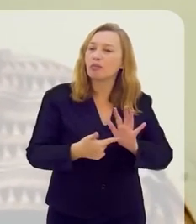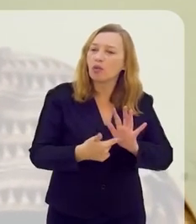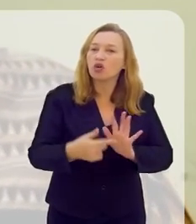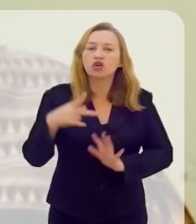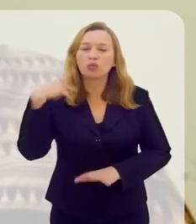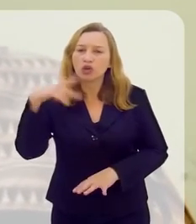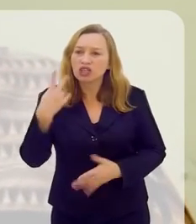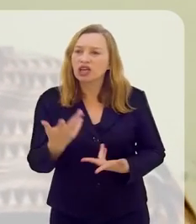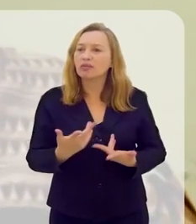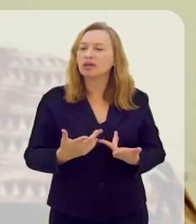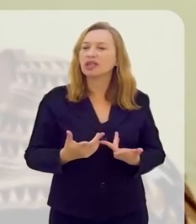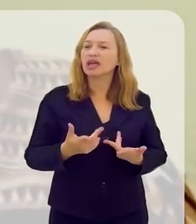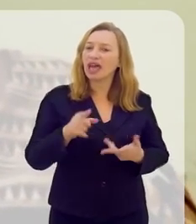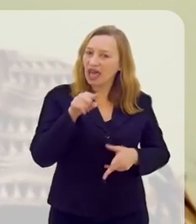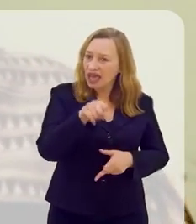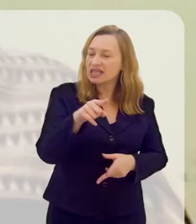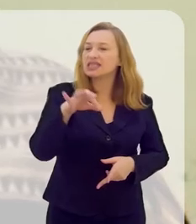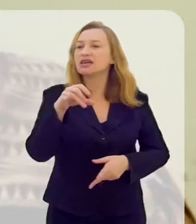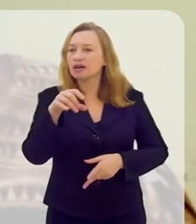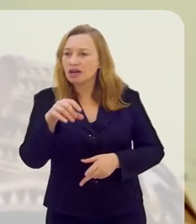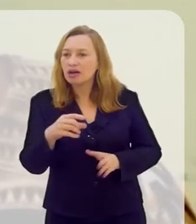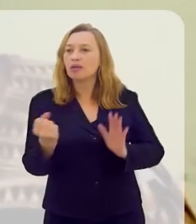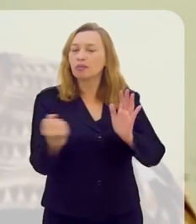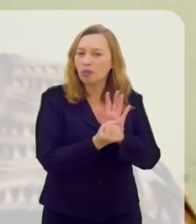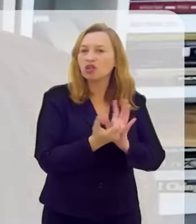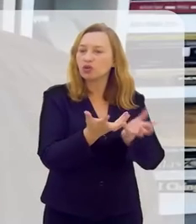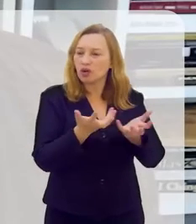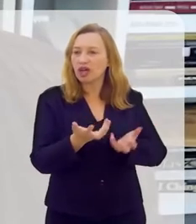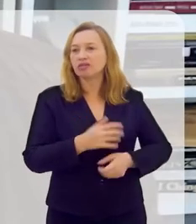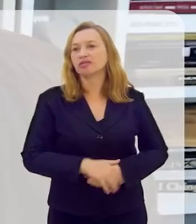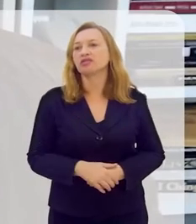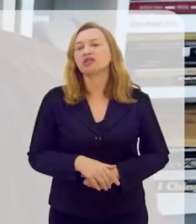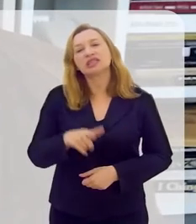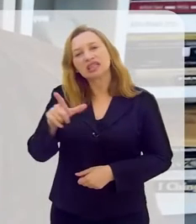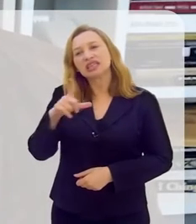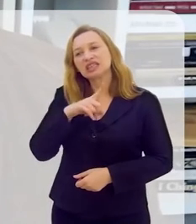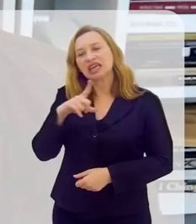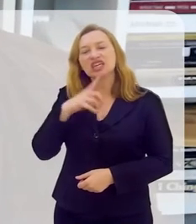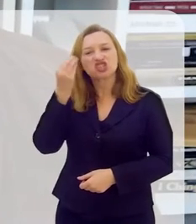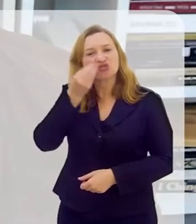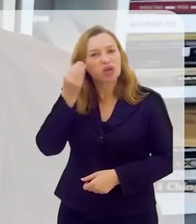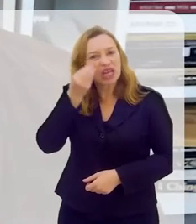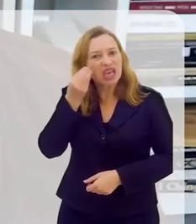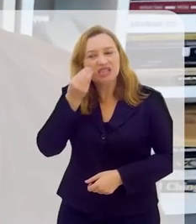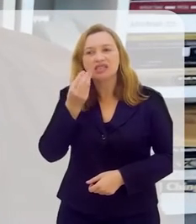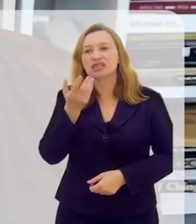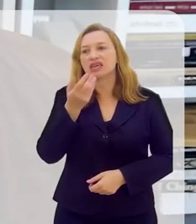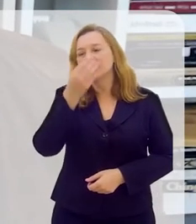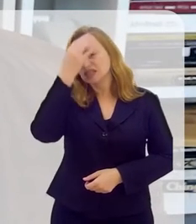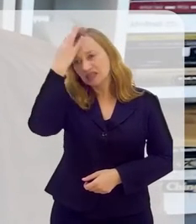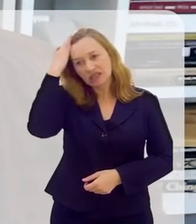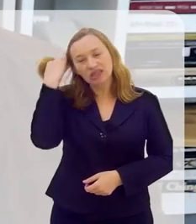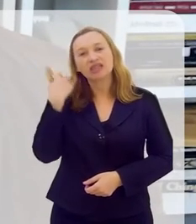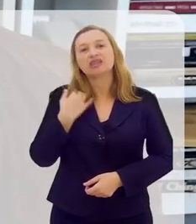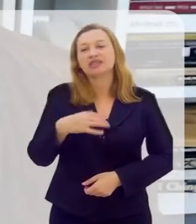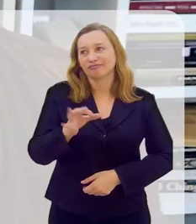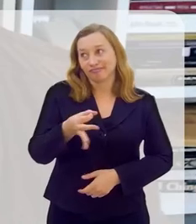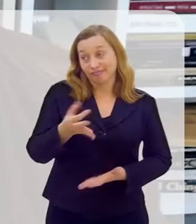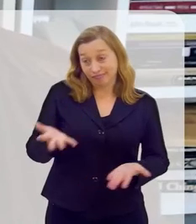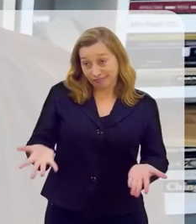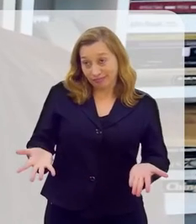inclusive, politicamente. Então, é essa moda que eu quero carregar. E você tem uma experiência,